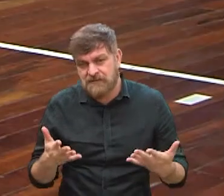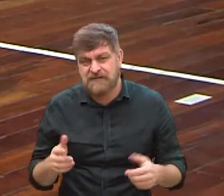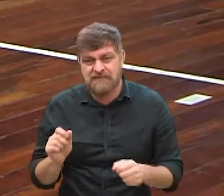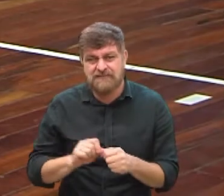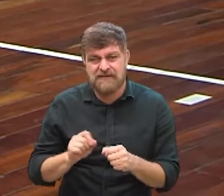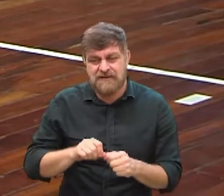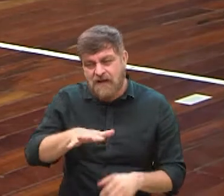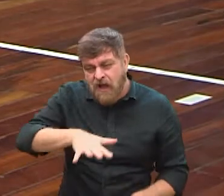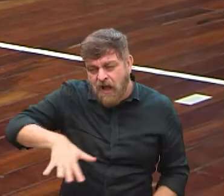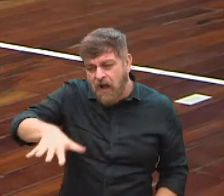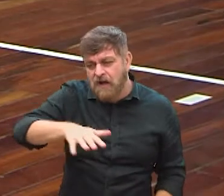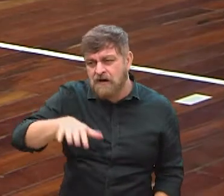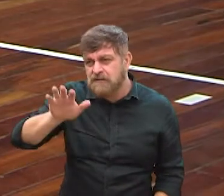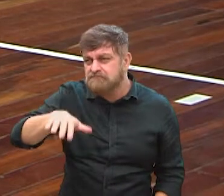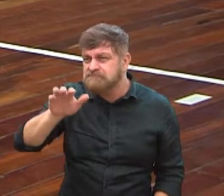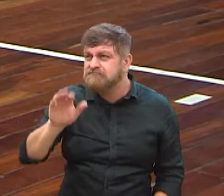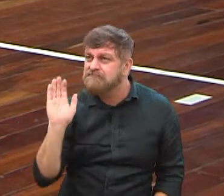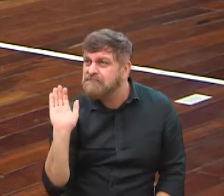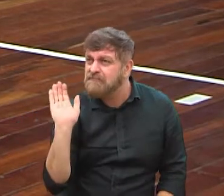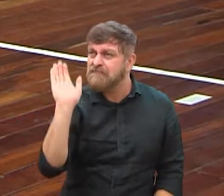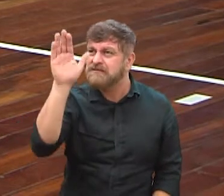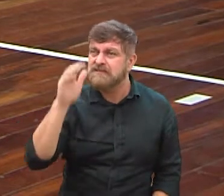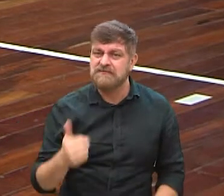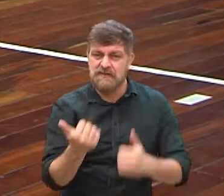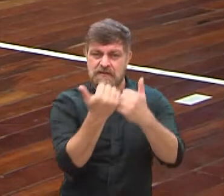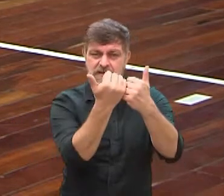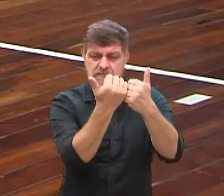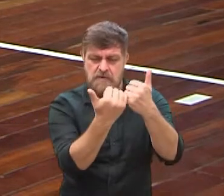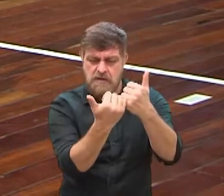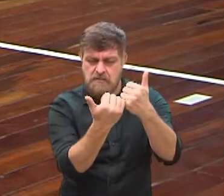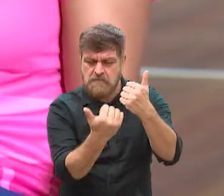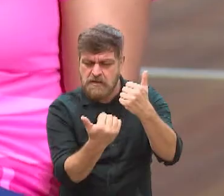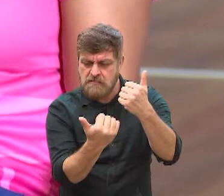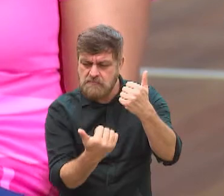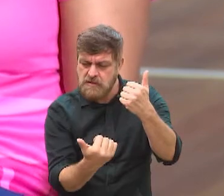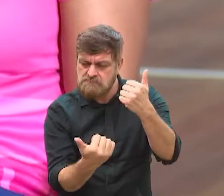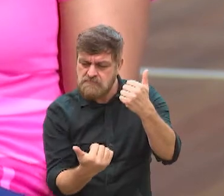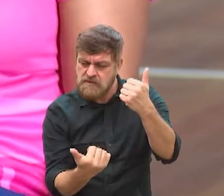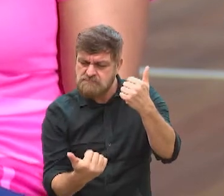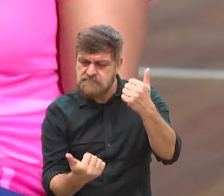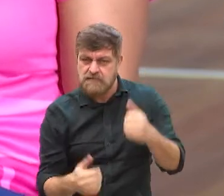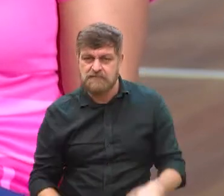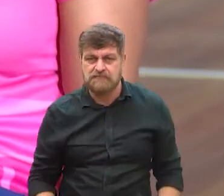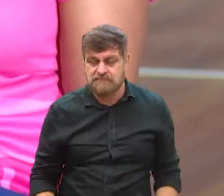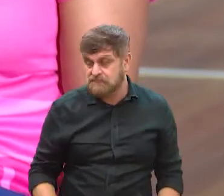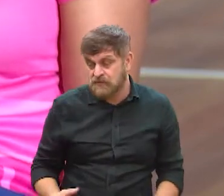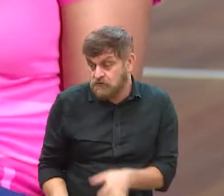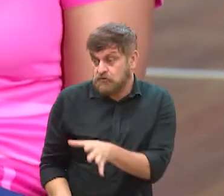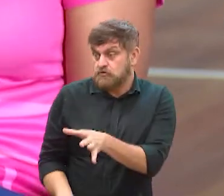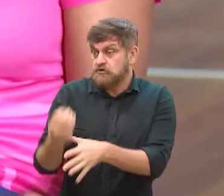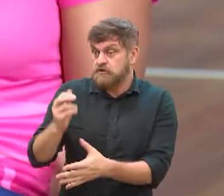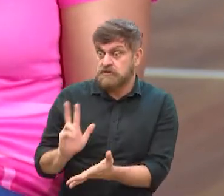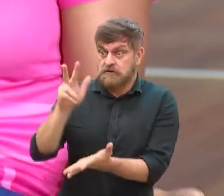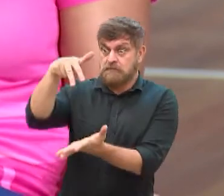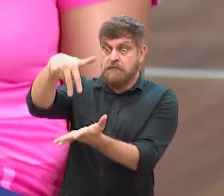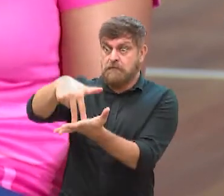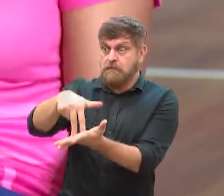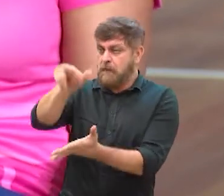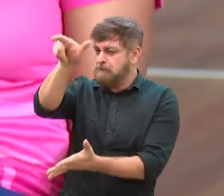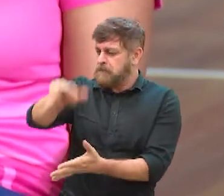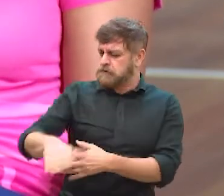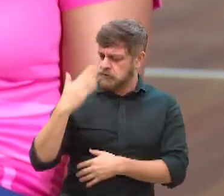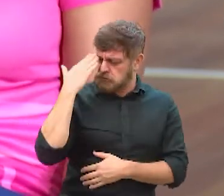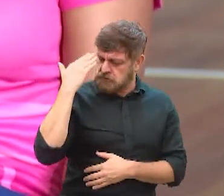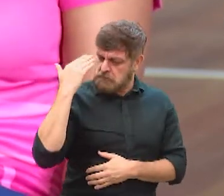fazendo com que o basquete fosse caindo. Talvez por isso que não surge assim um grande nome,